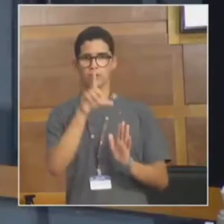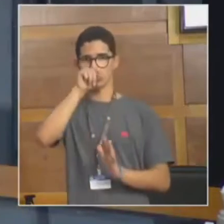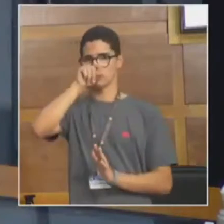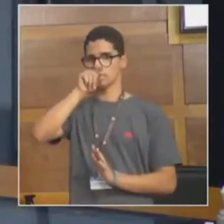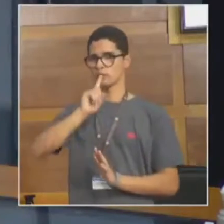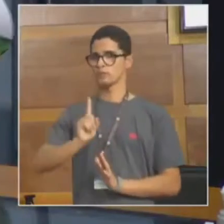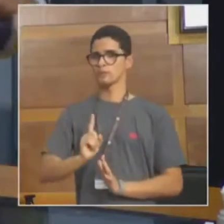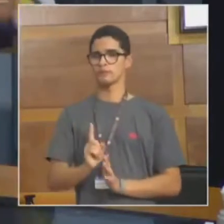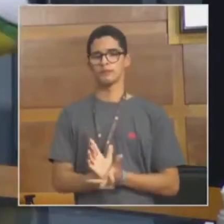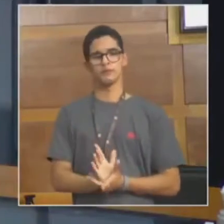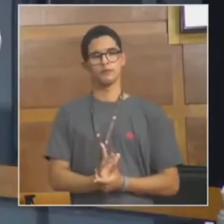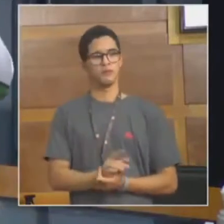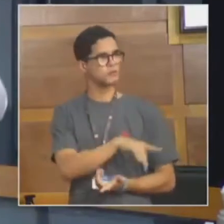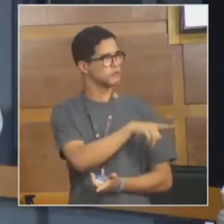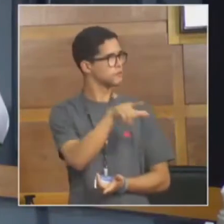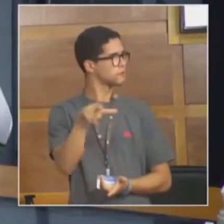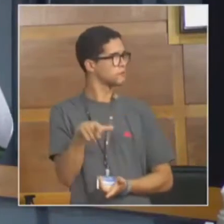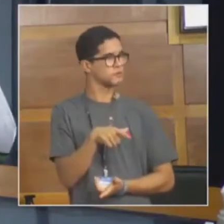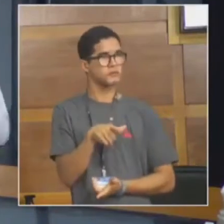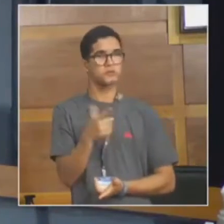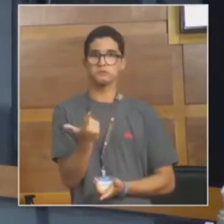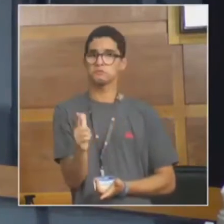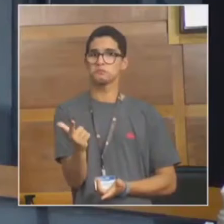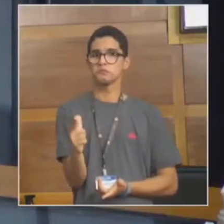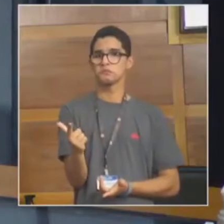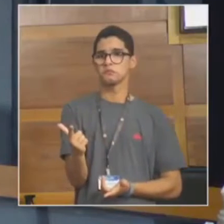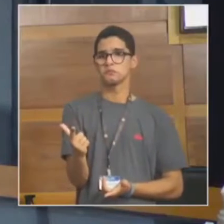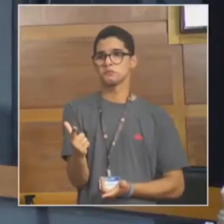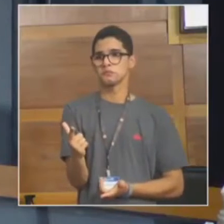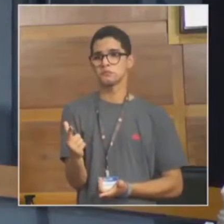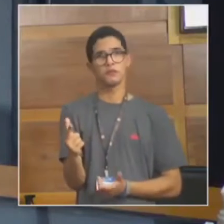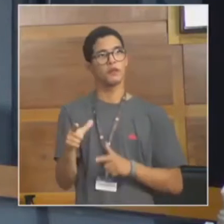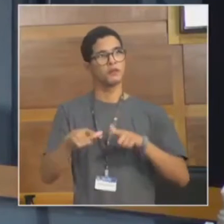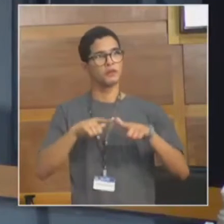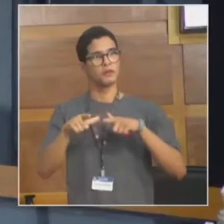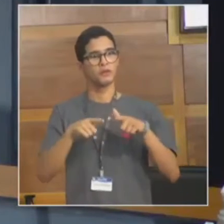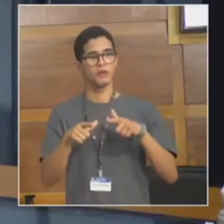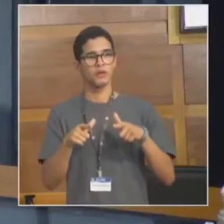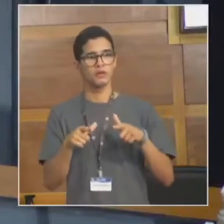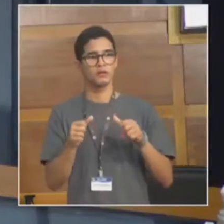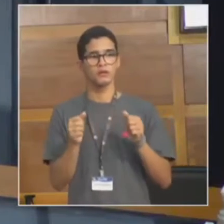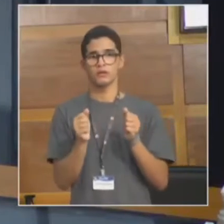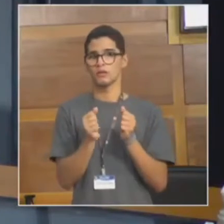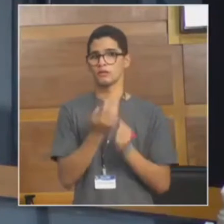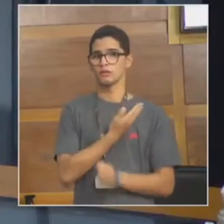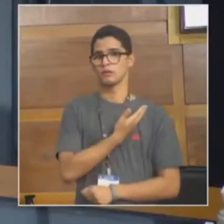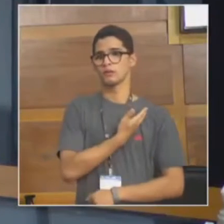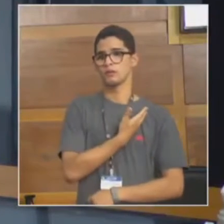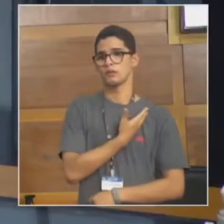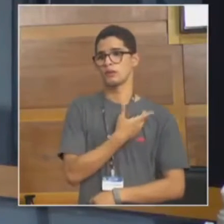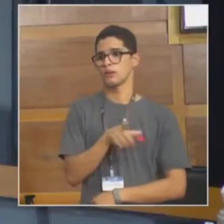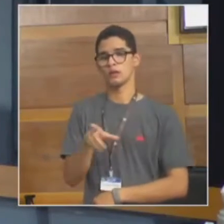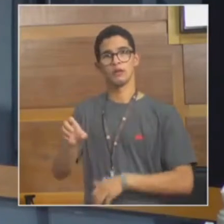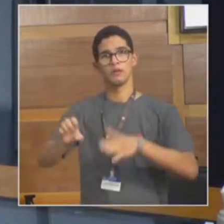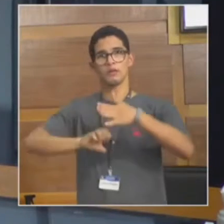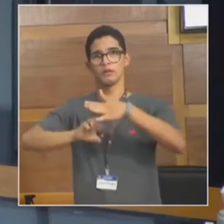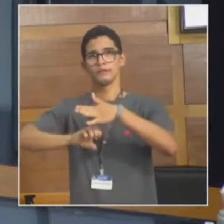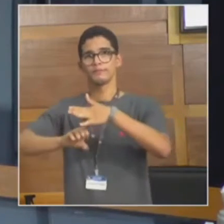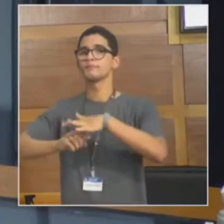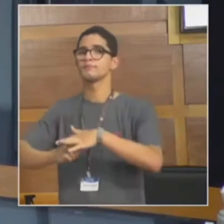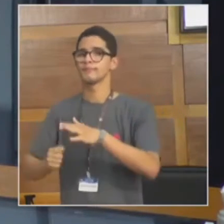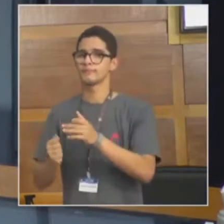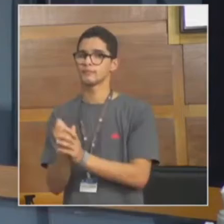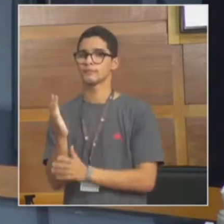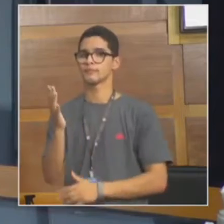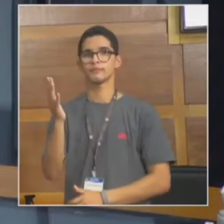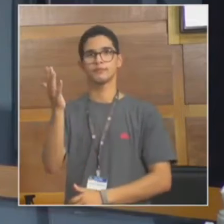para apagar meu número baixo na rua você me viu quem eu não tenho eu não tenho trabalho por uma agência do amigo atrapalha o empresário como ele falou é caro